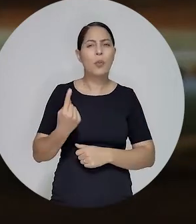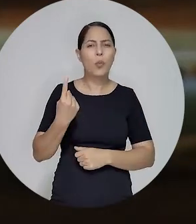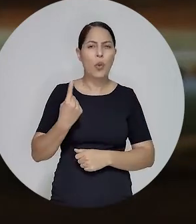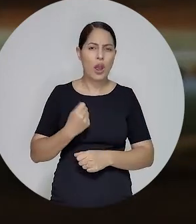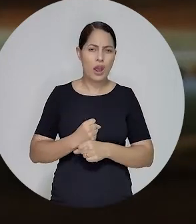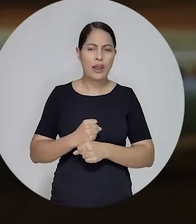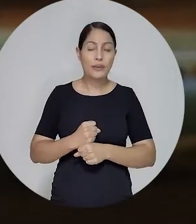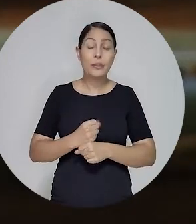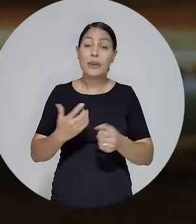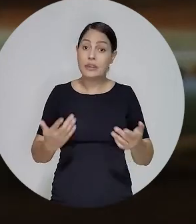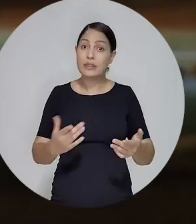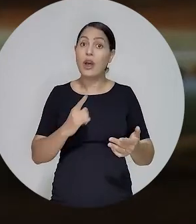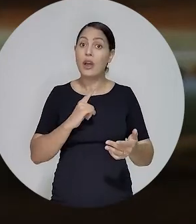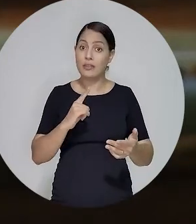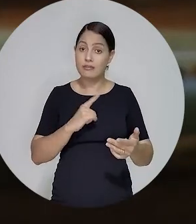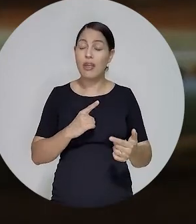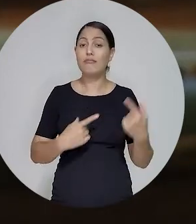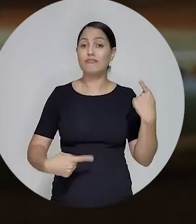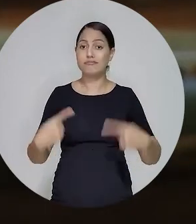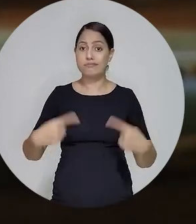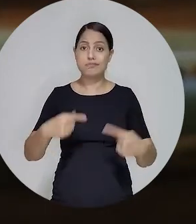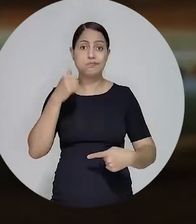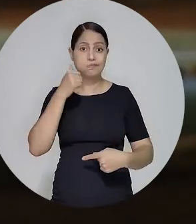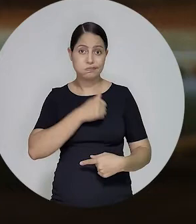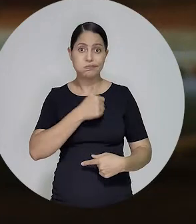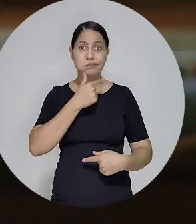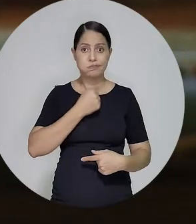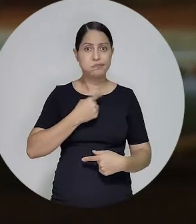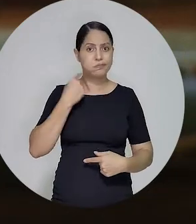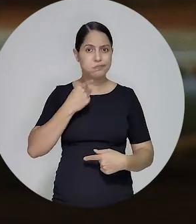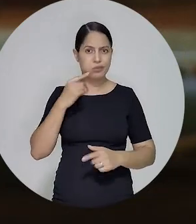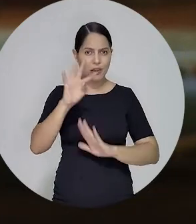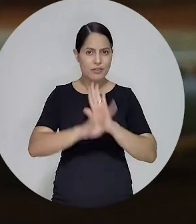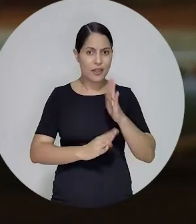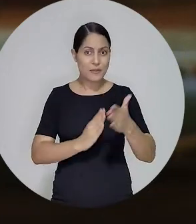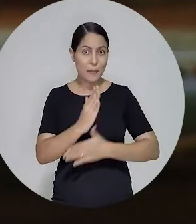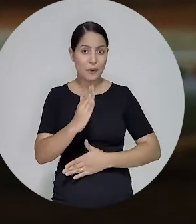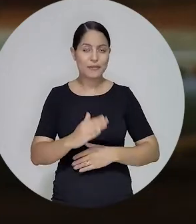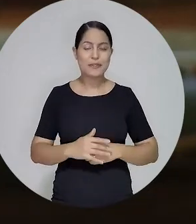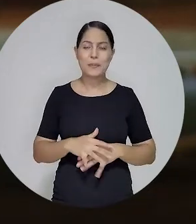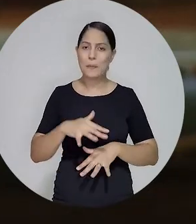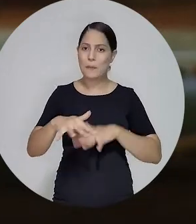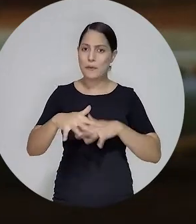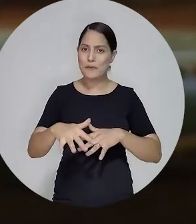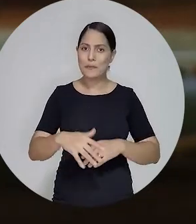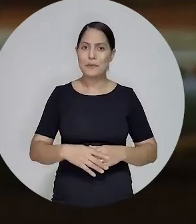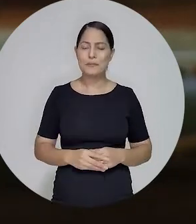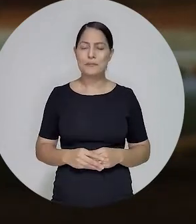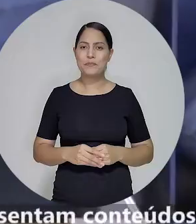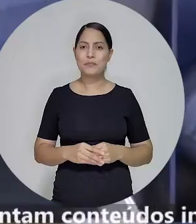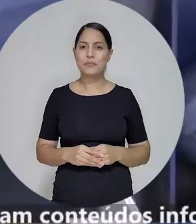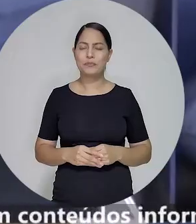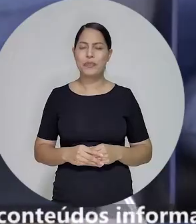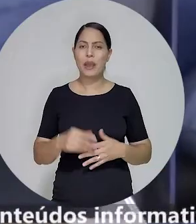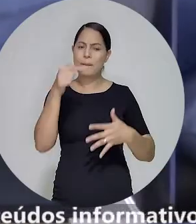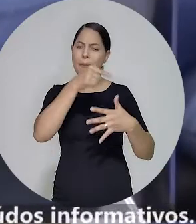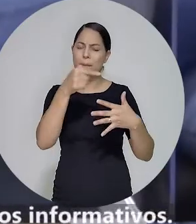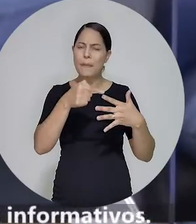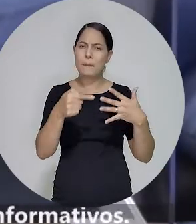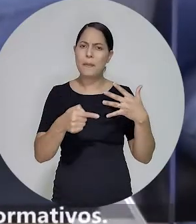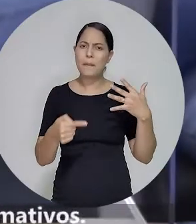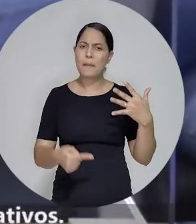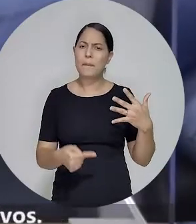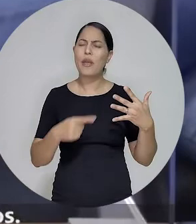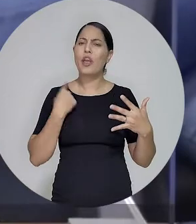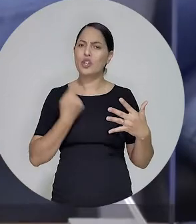proposta ao governo do DF há mais de um ano e mobilizou advogada e advogados pela aprovação do texto. Nós temos que entender